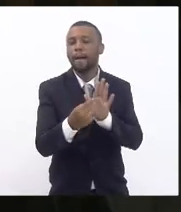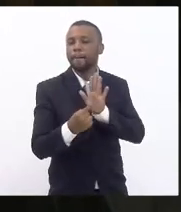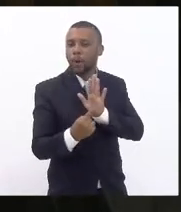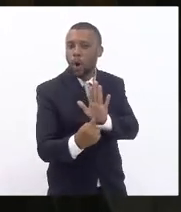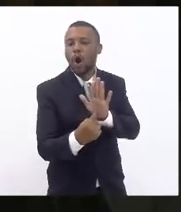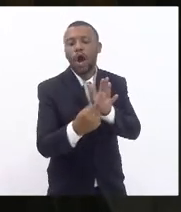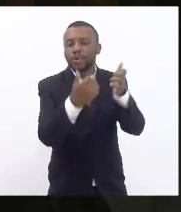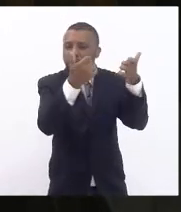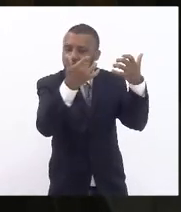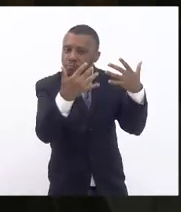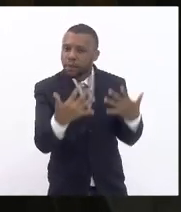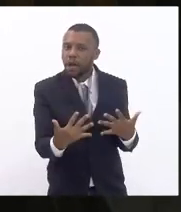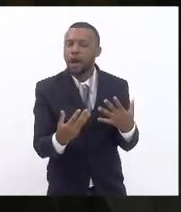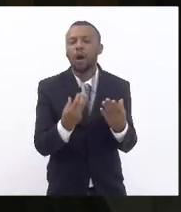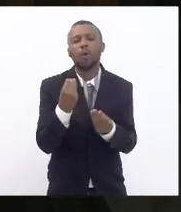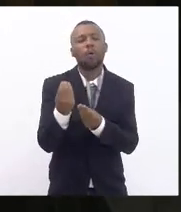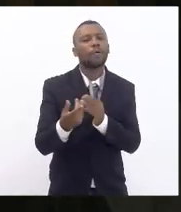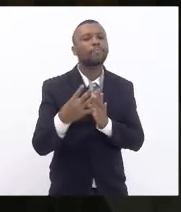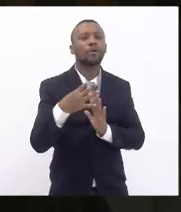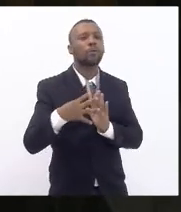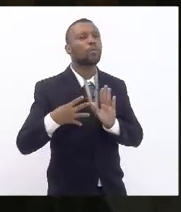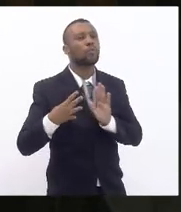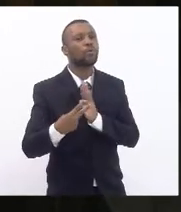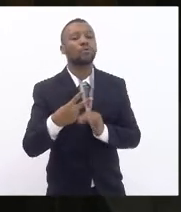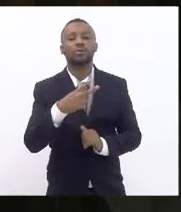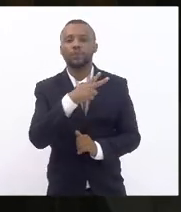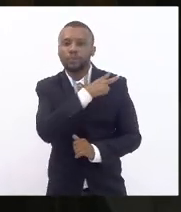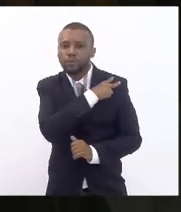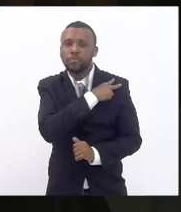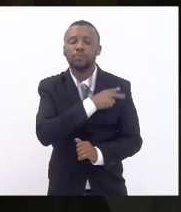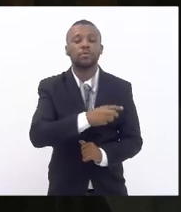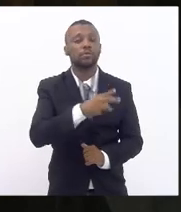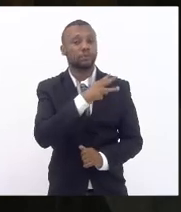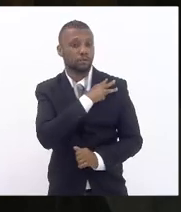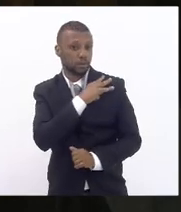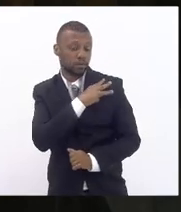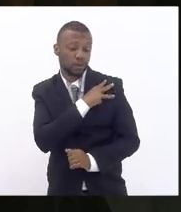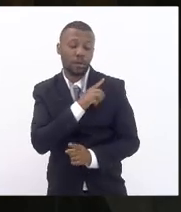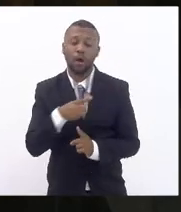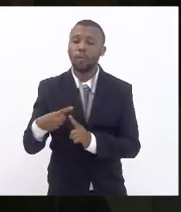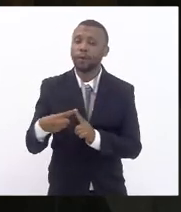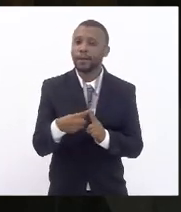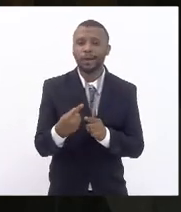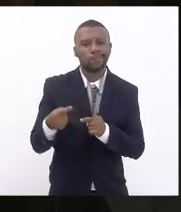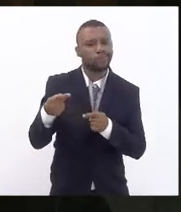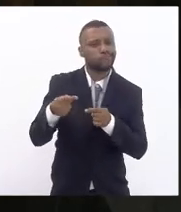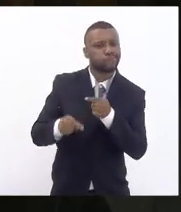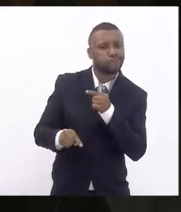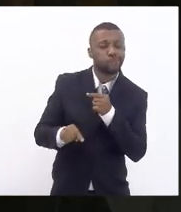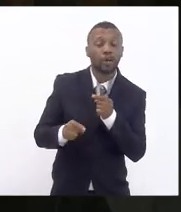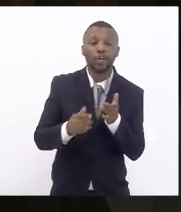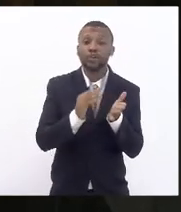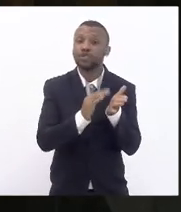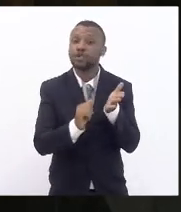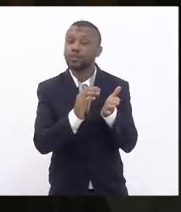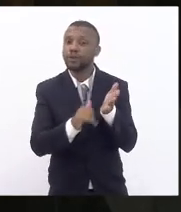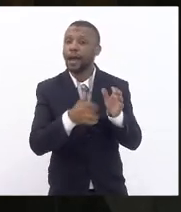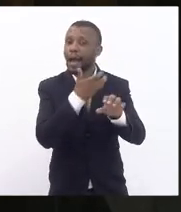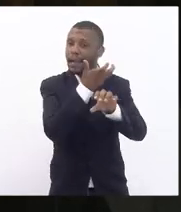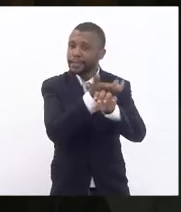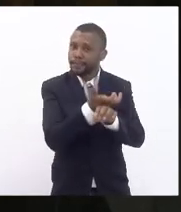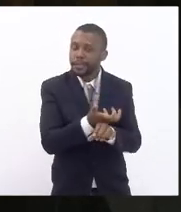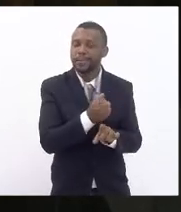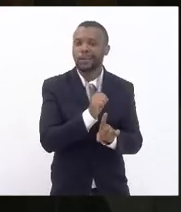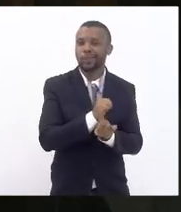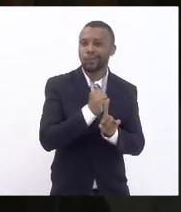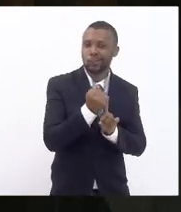o currículo do 2º e do 3º ano do ensino médio. Por quê? Porque não faz sentido retirar a sociologia, nem nenhuma outra disciplina,